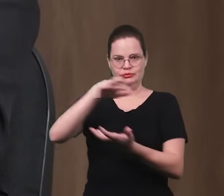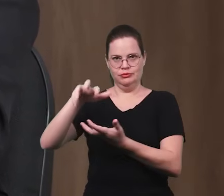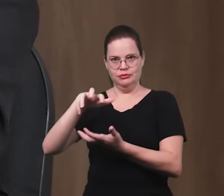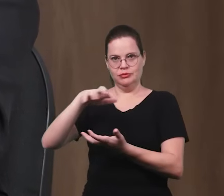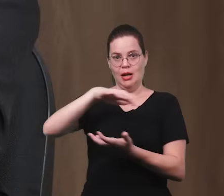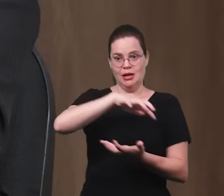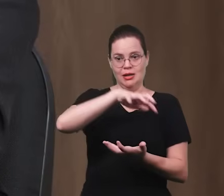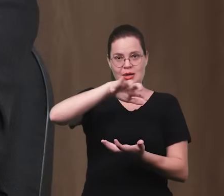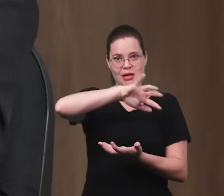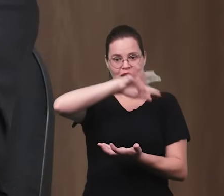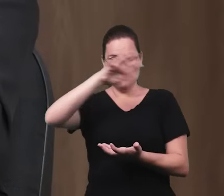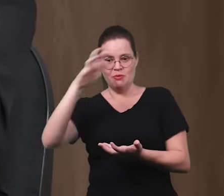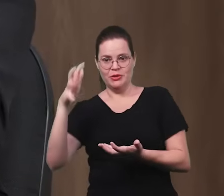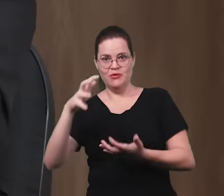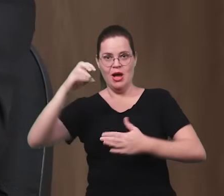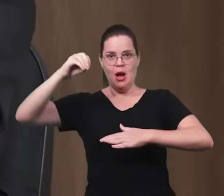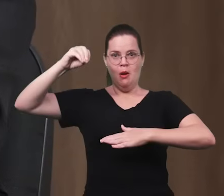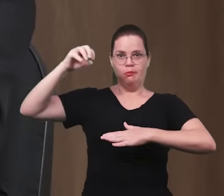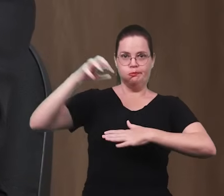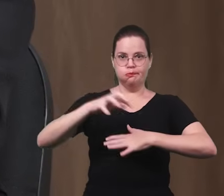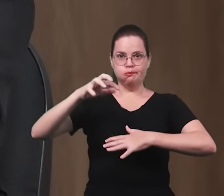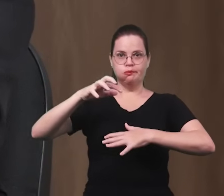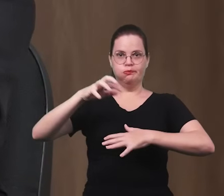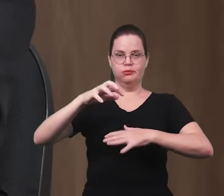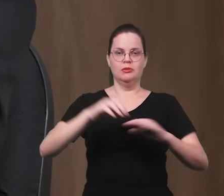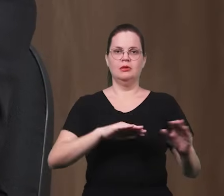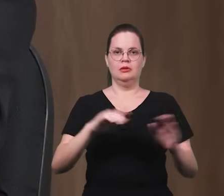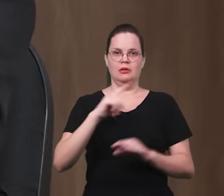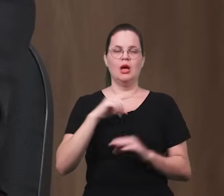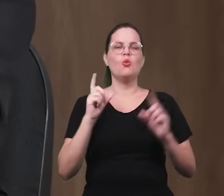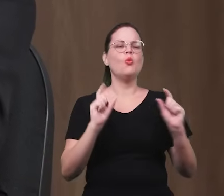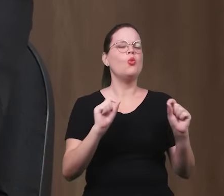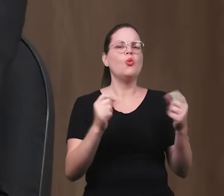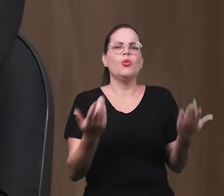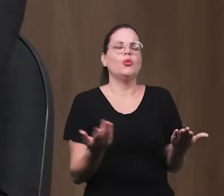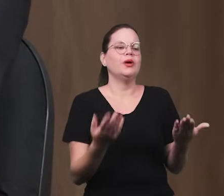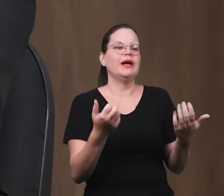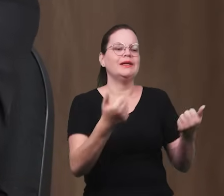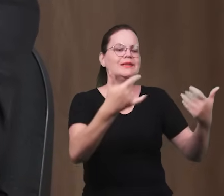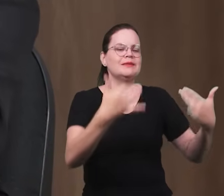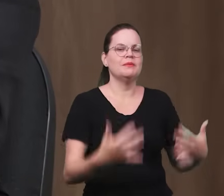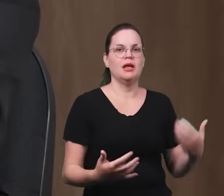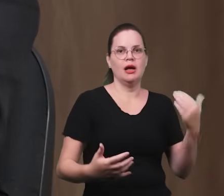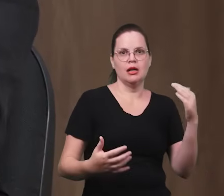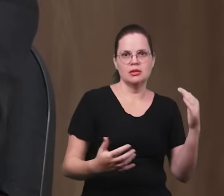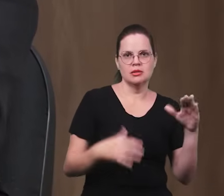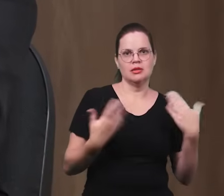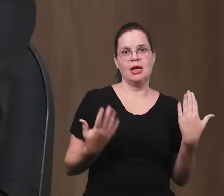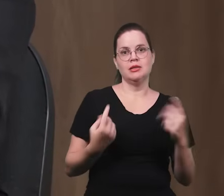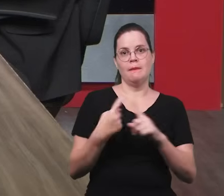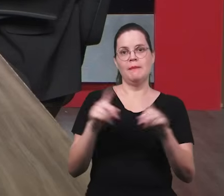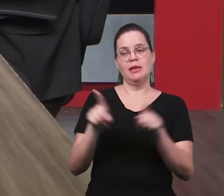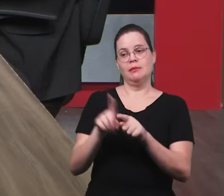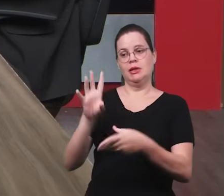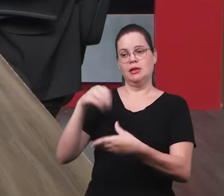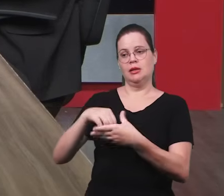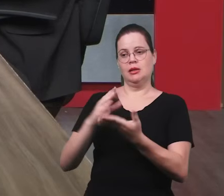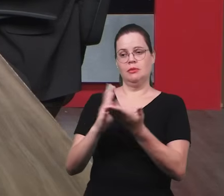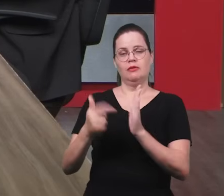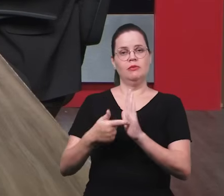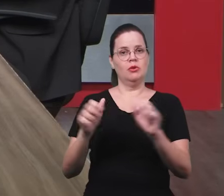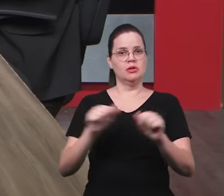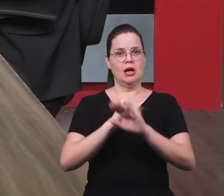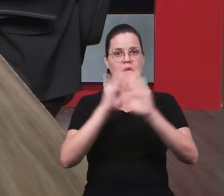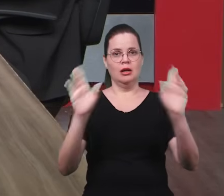isso e como que isso já estava descrito na palavra de Deus anteriormente a toda a ciência que nós temos hoje, né?